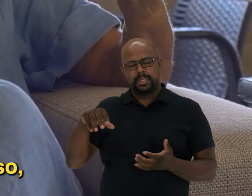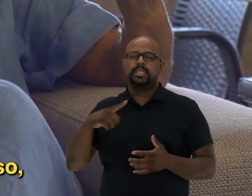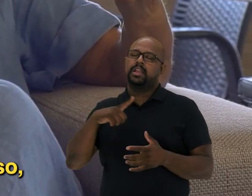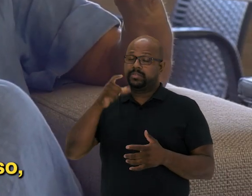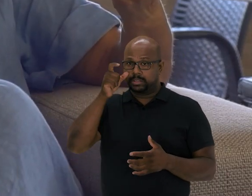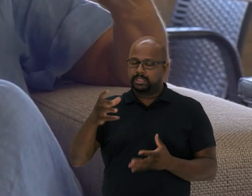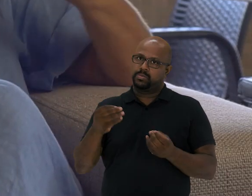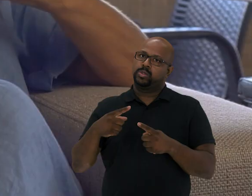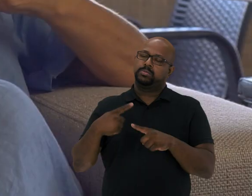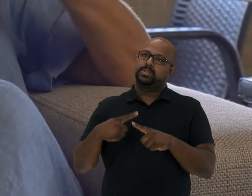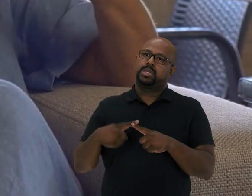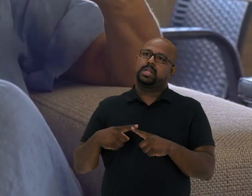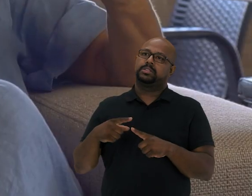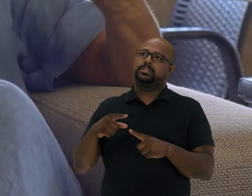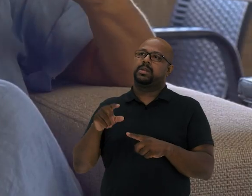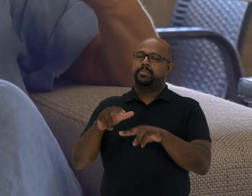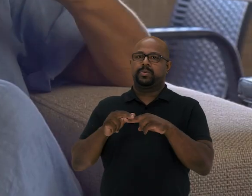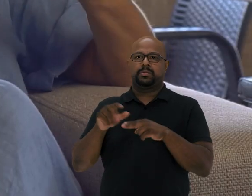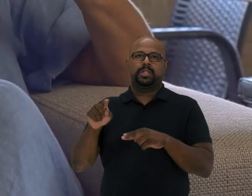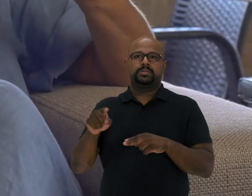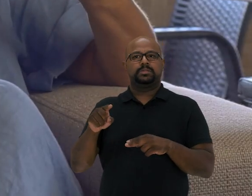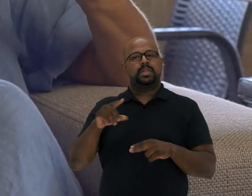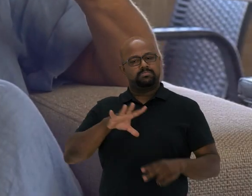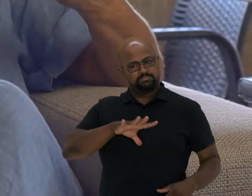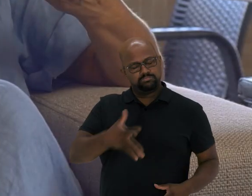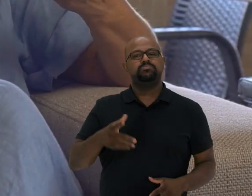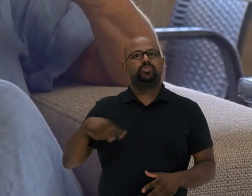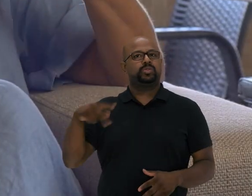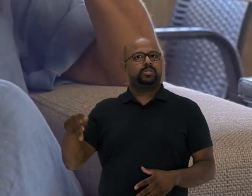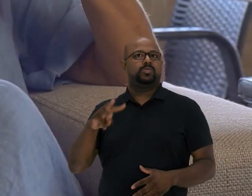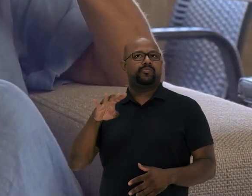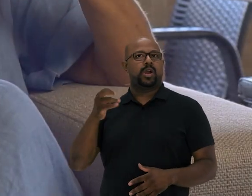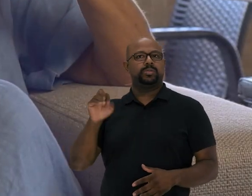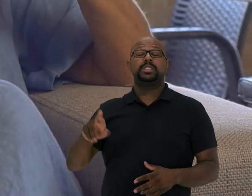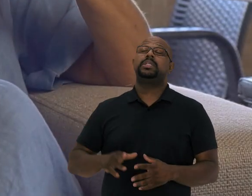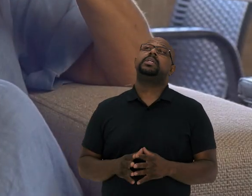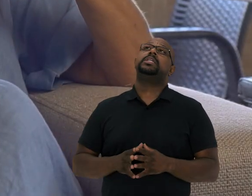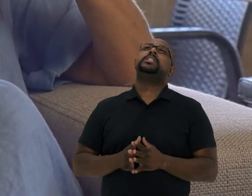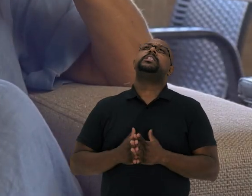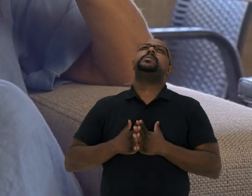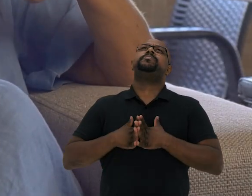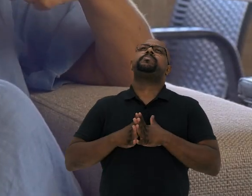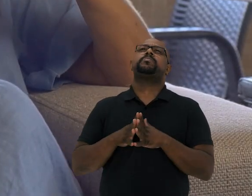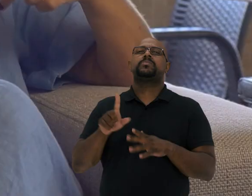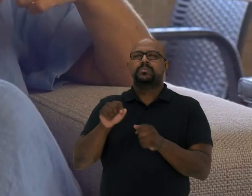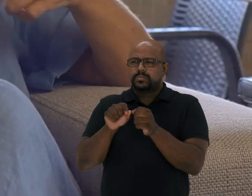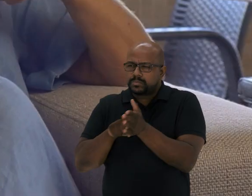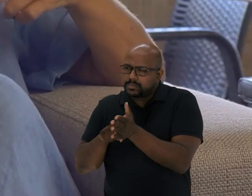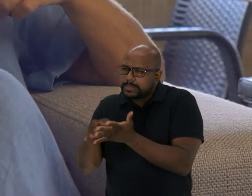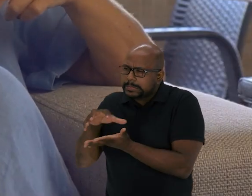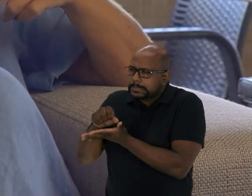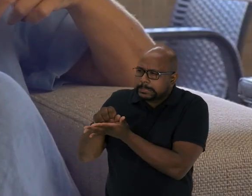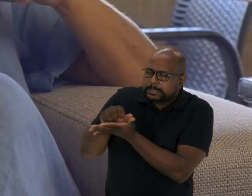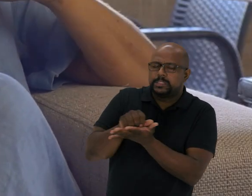por isso, talvez instado pelas próprias atitudes do Walter, e foi feito um mapeamento,